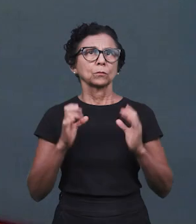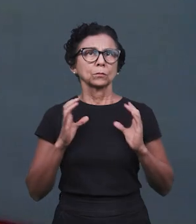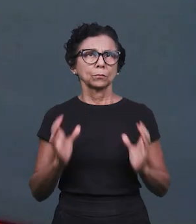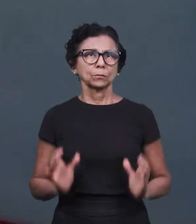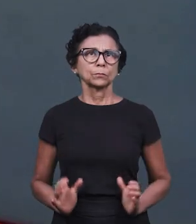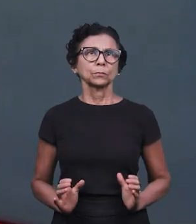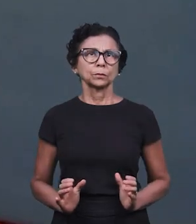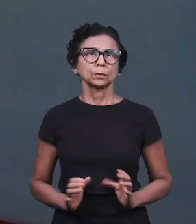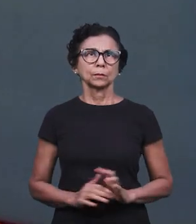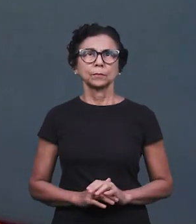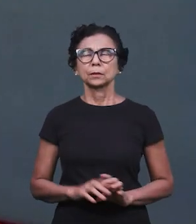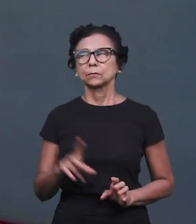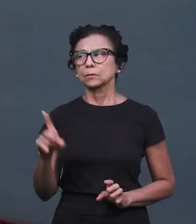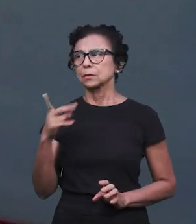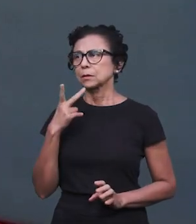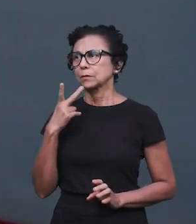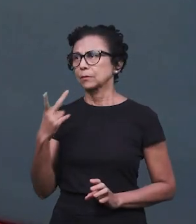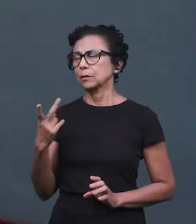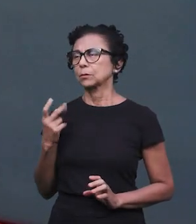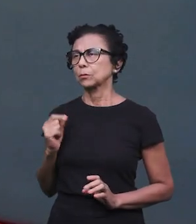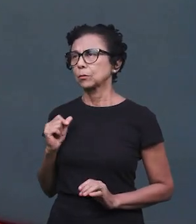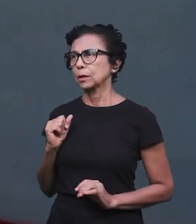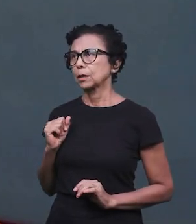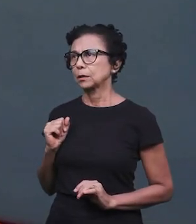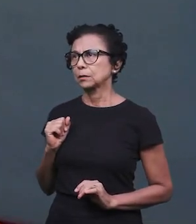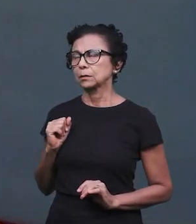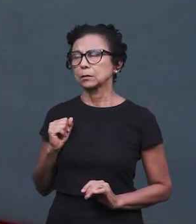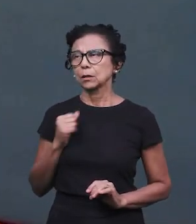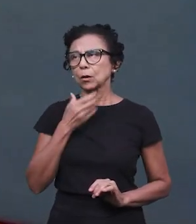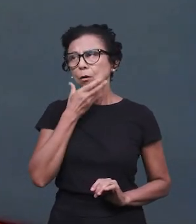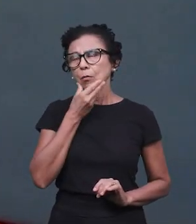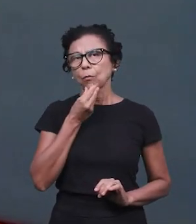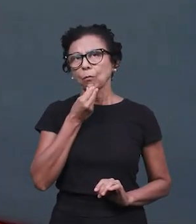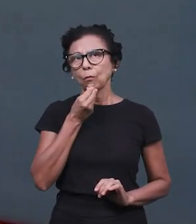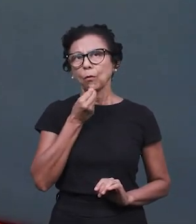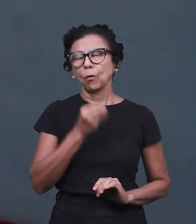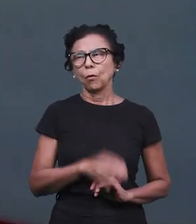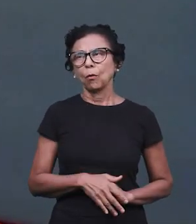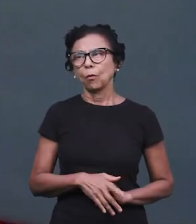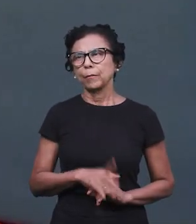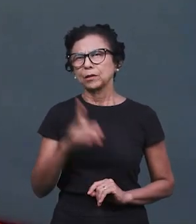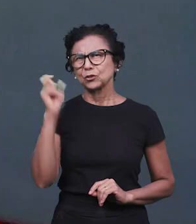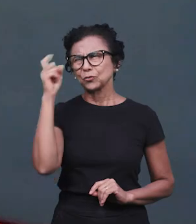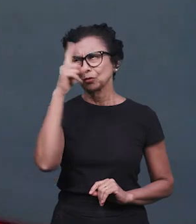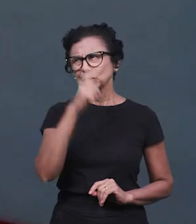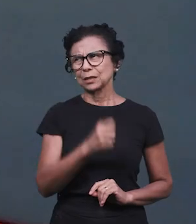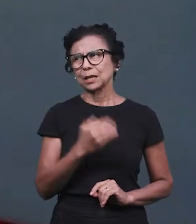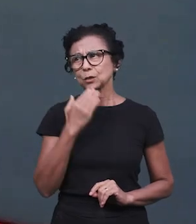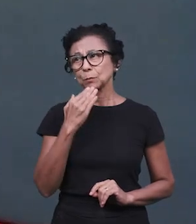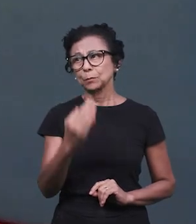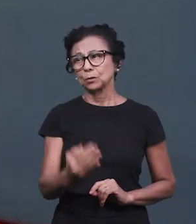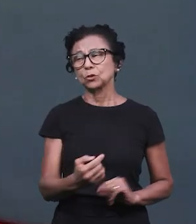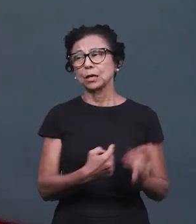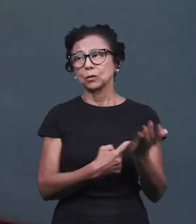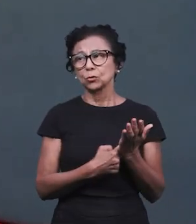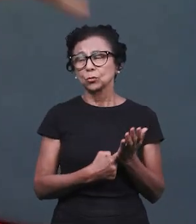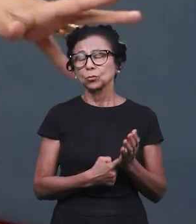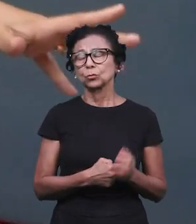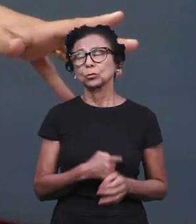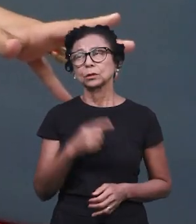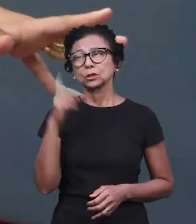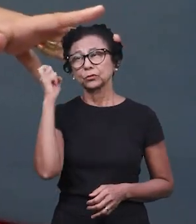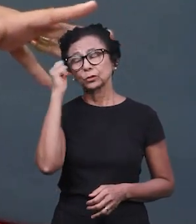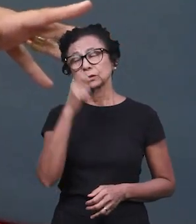exemplo, o senhor falou da parte, né, o homem tem mais dificuldade em procurar ajuda e falar. A mulher, ela